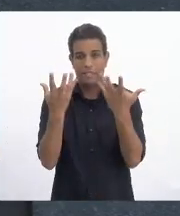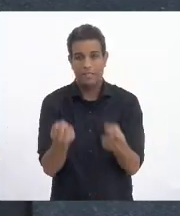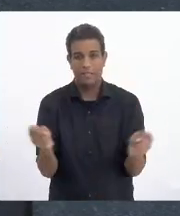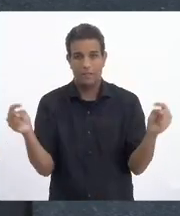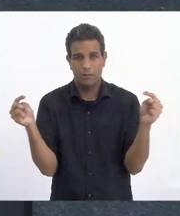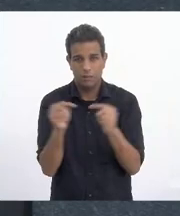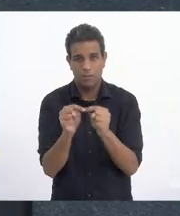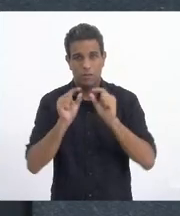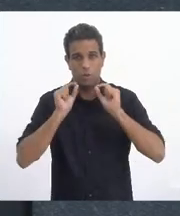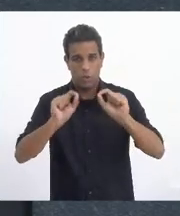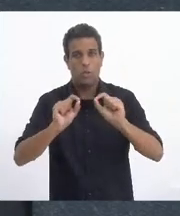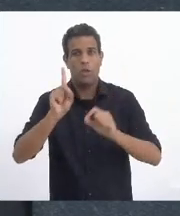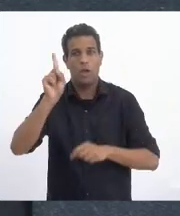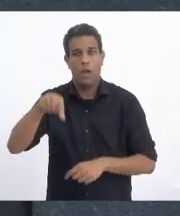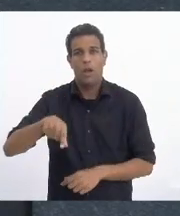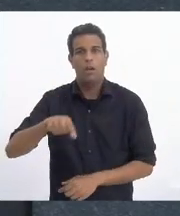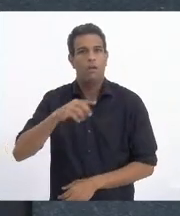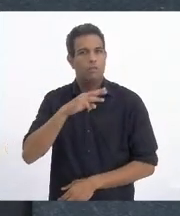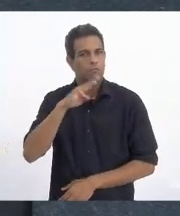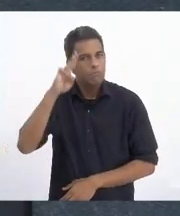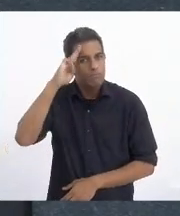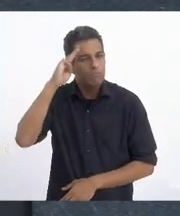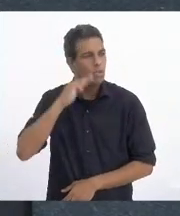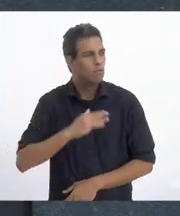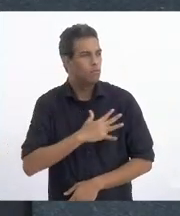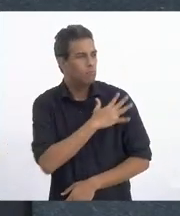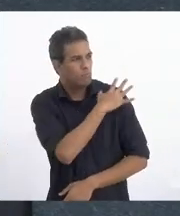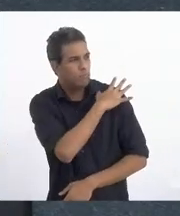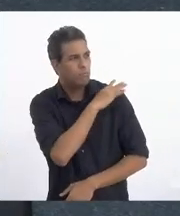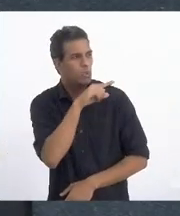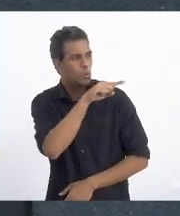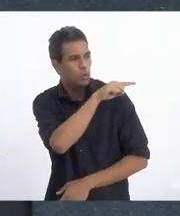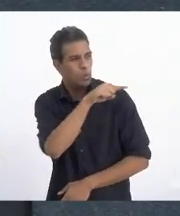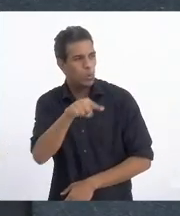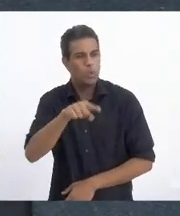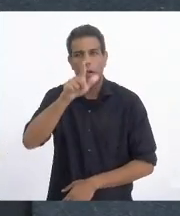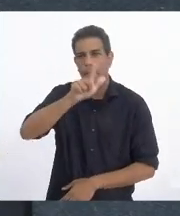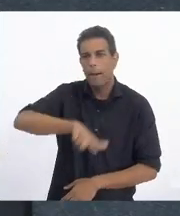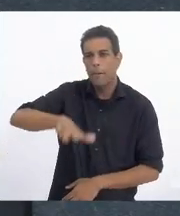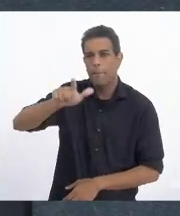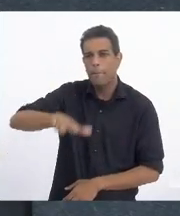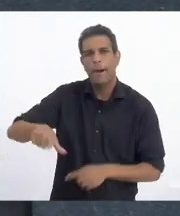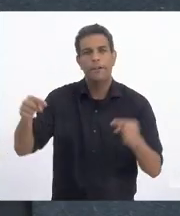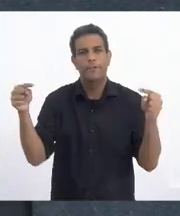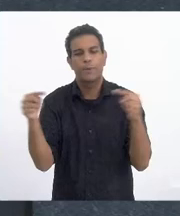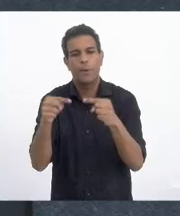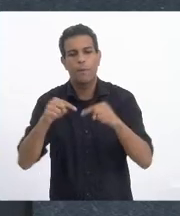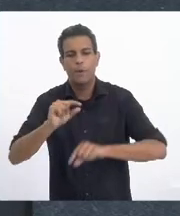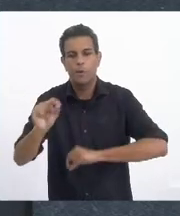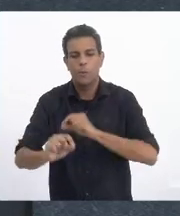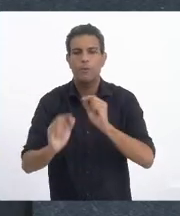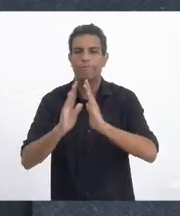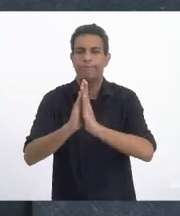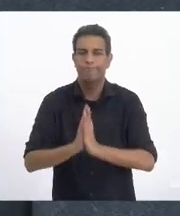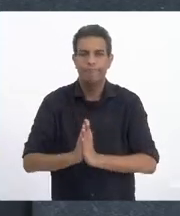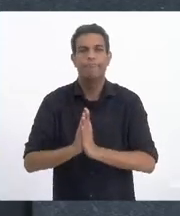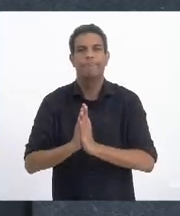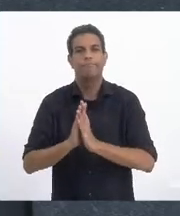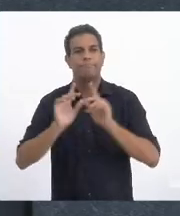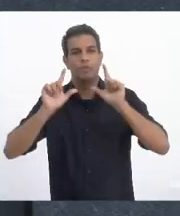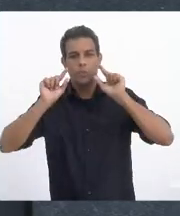o senhor como policial militar. O senhor como policial militar, como outros policiais militares dessa casa. Peço que façam